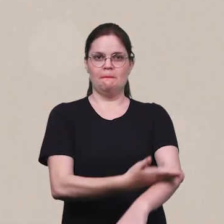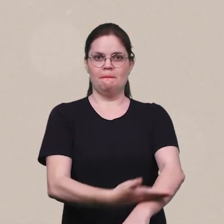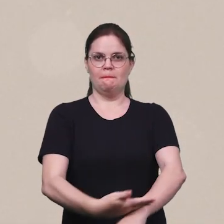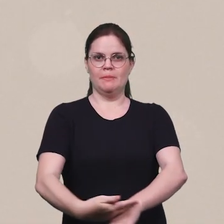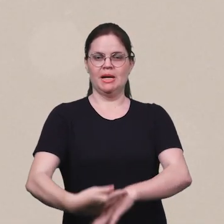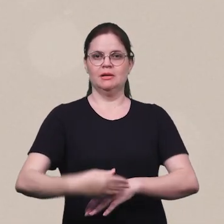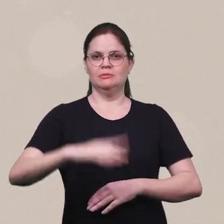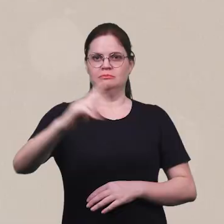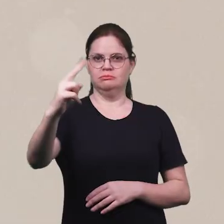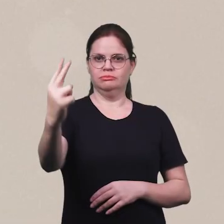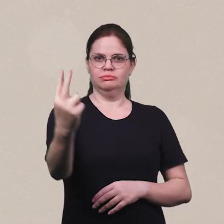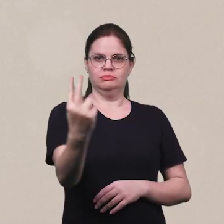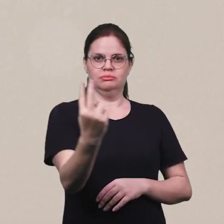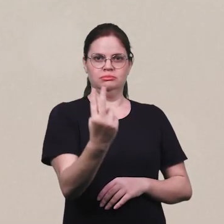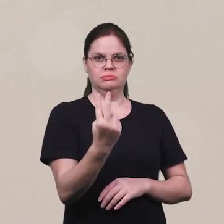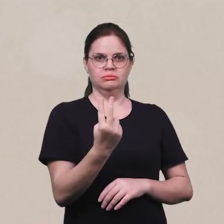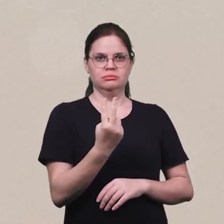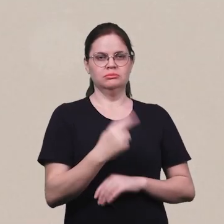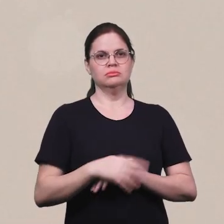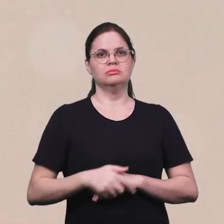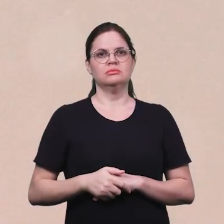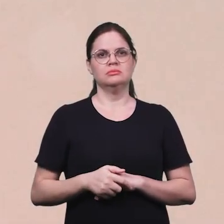Senhor. Eu creio que é.